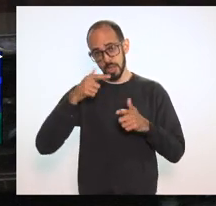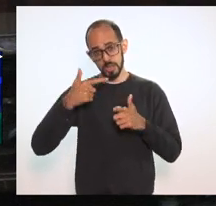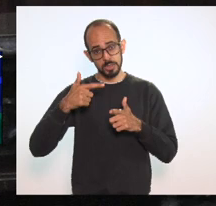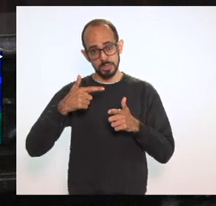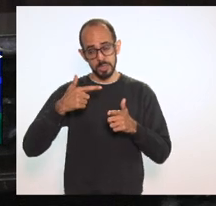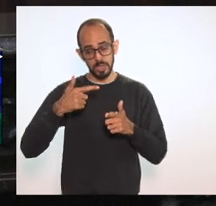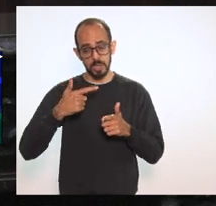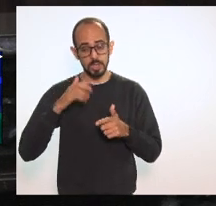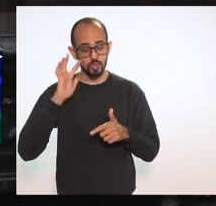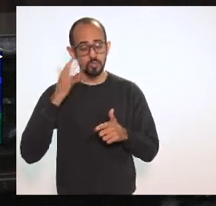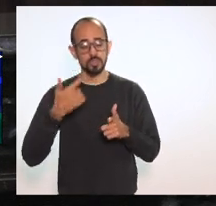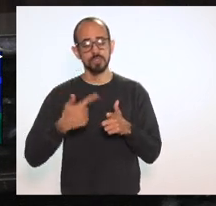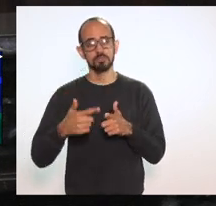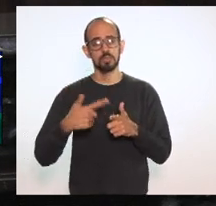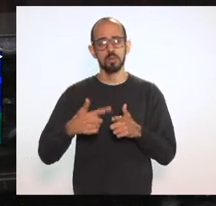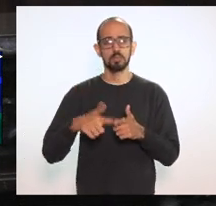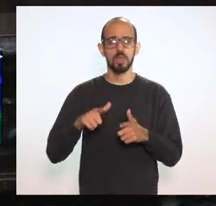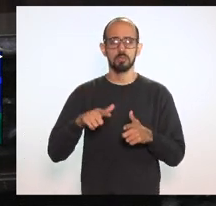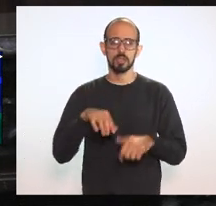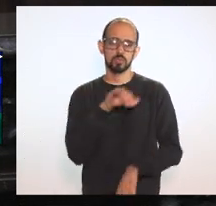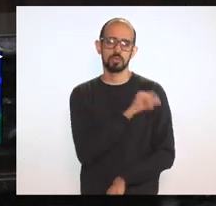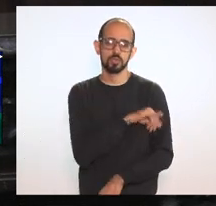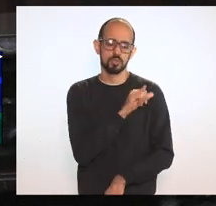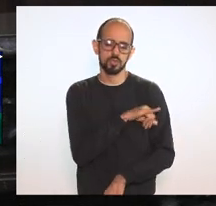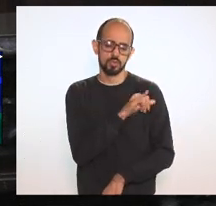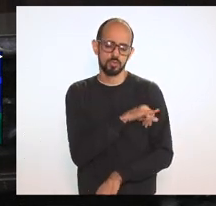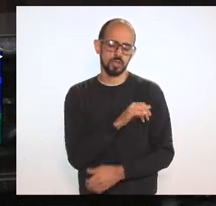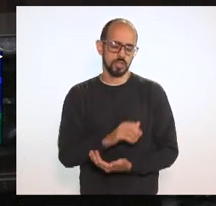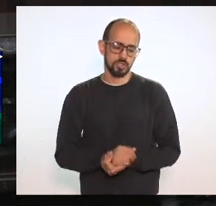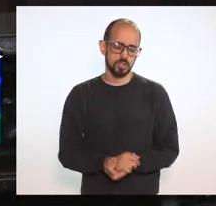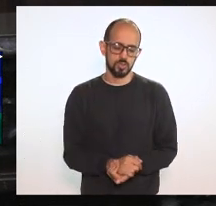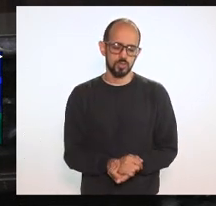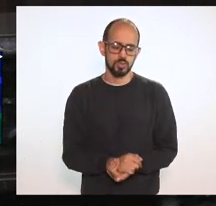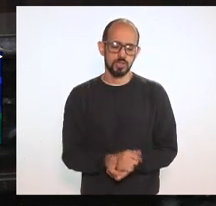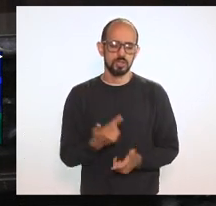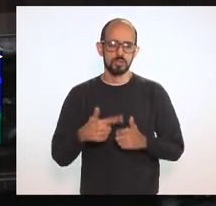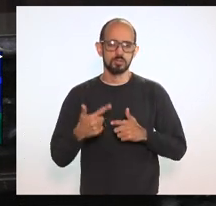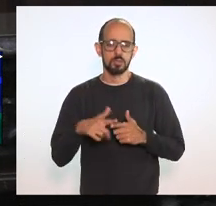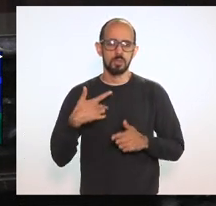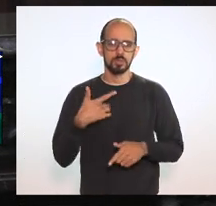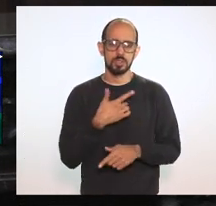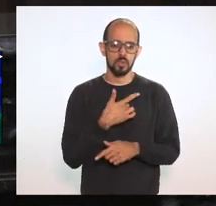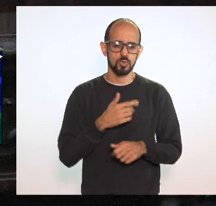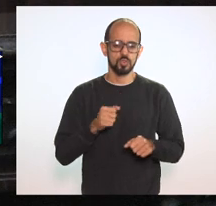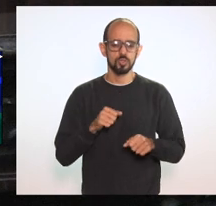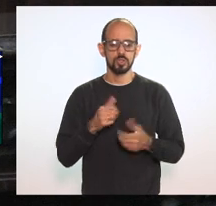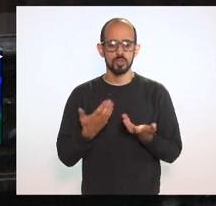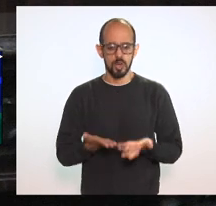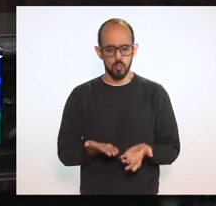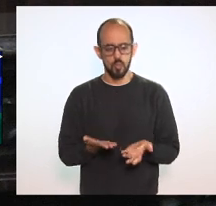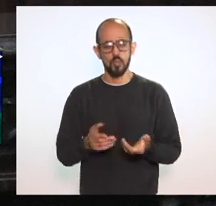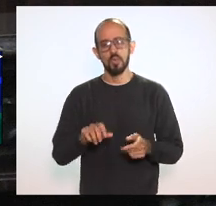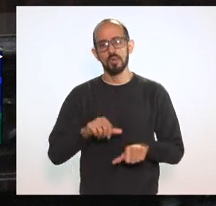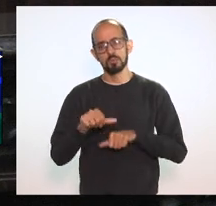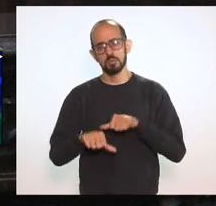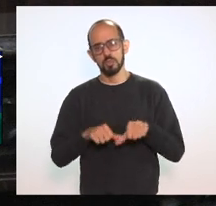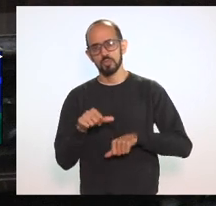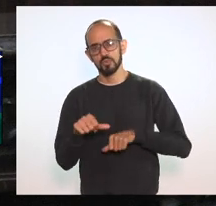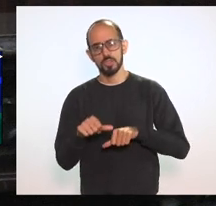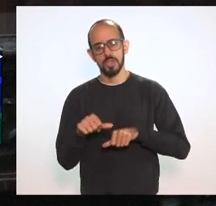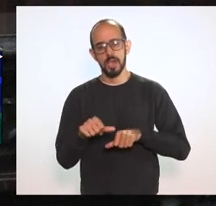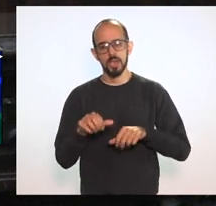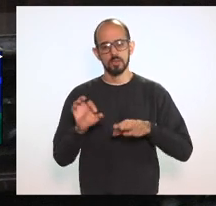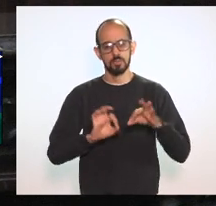que se encontra o estado do Rio de Janeiro ou seja se o presidente vamos modificar o projeto enviado